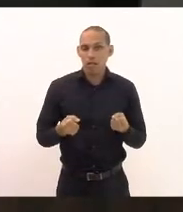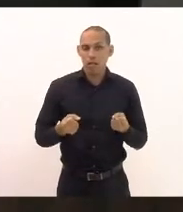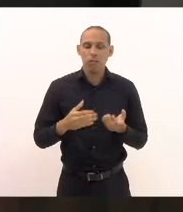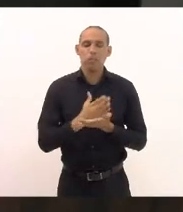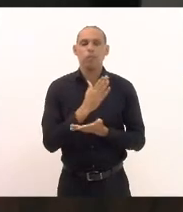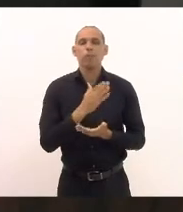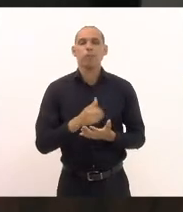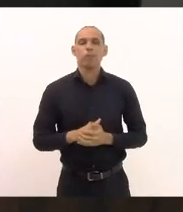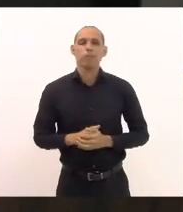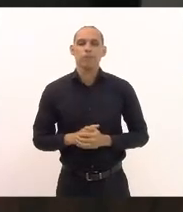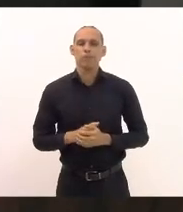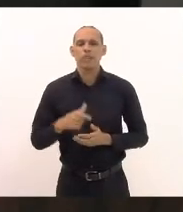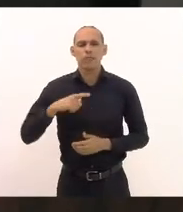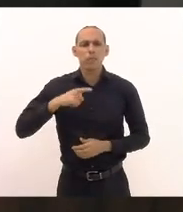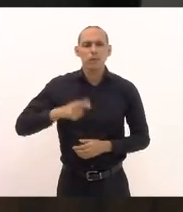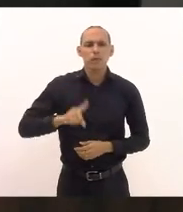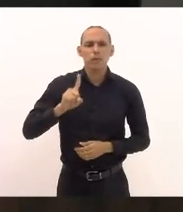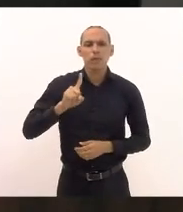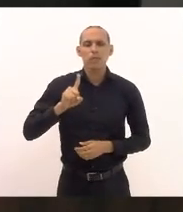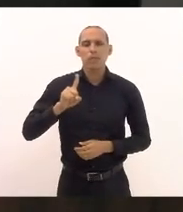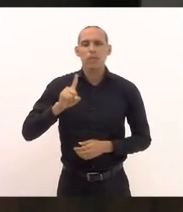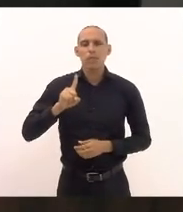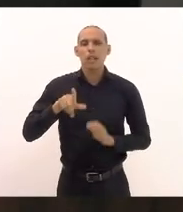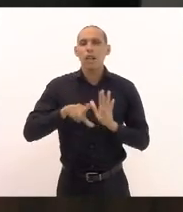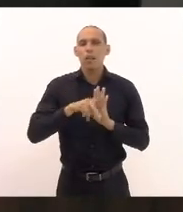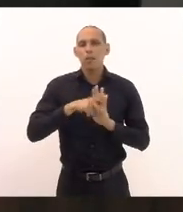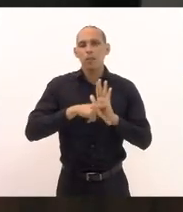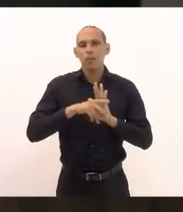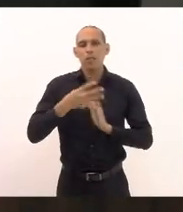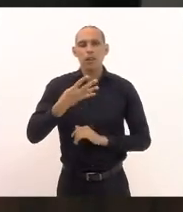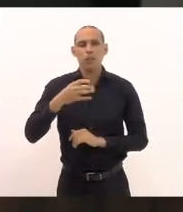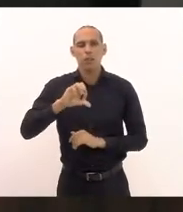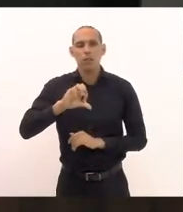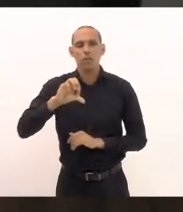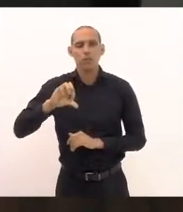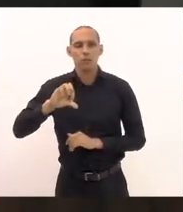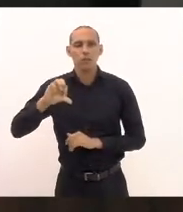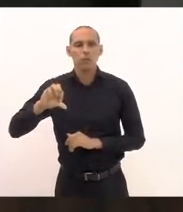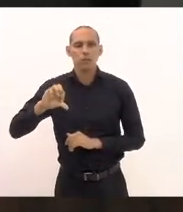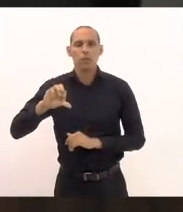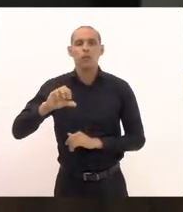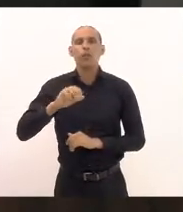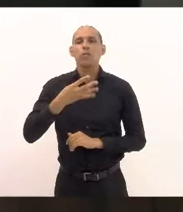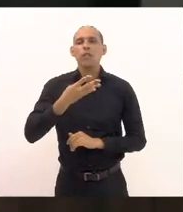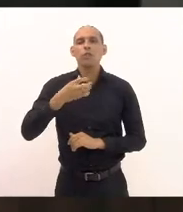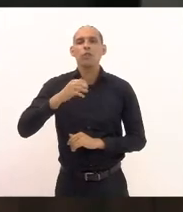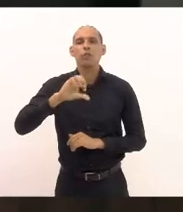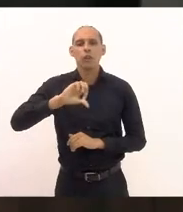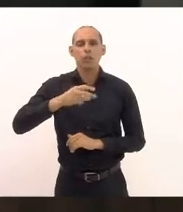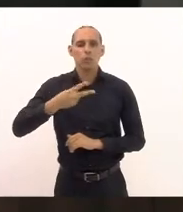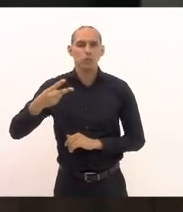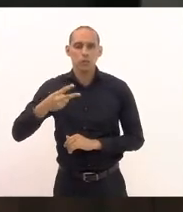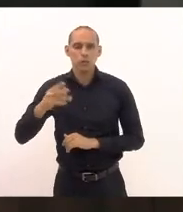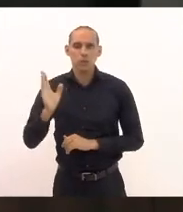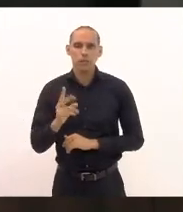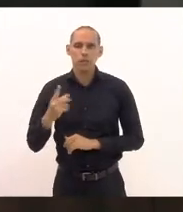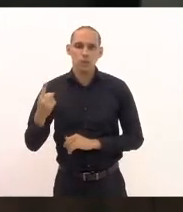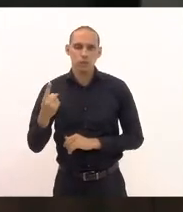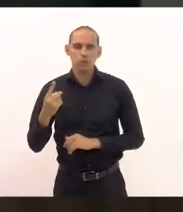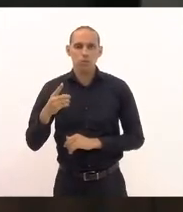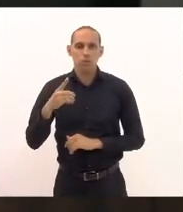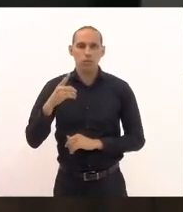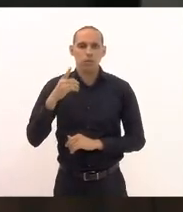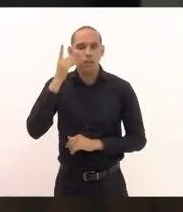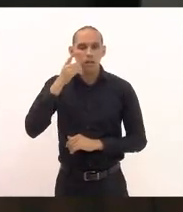aprovada. Tem mais um. Projeto de lei 492-221, deputada da enfermeira Rejane. Senhores que aprovam, nisso como estão aprovados.